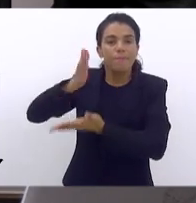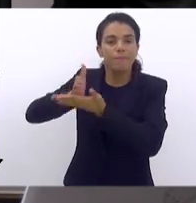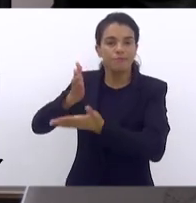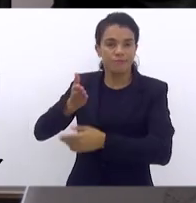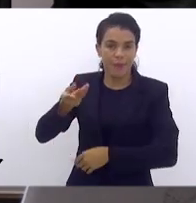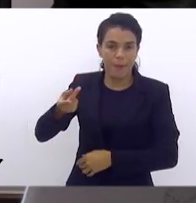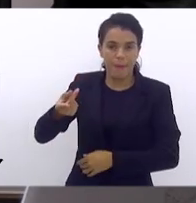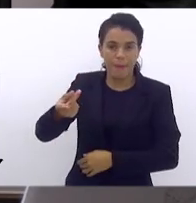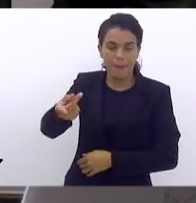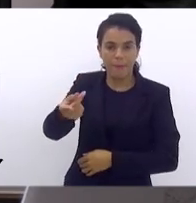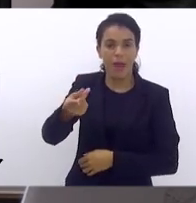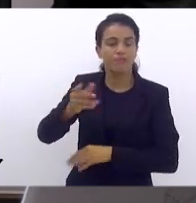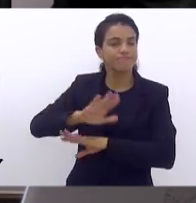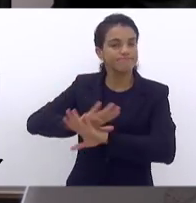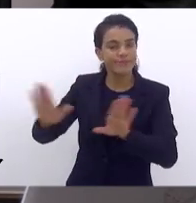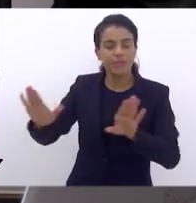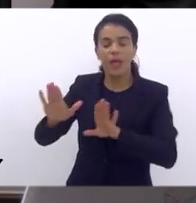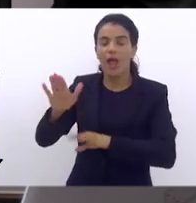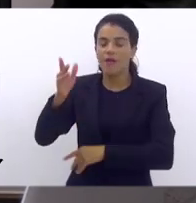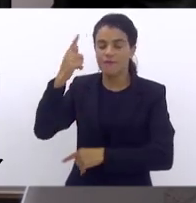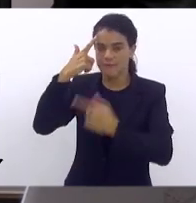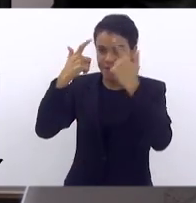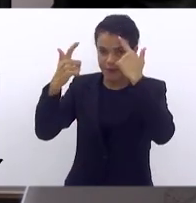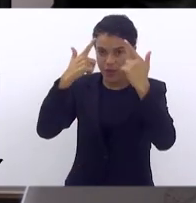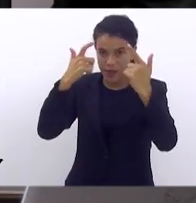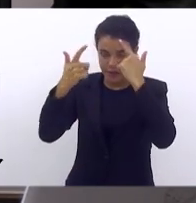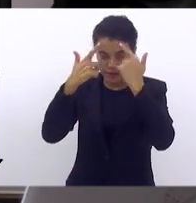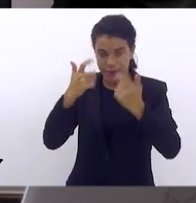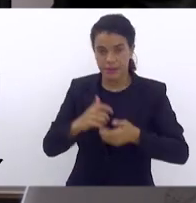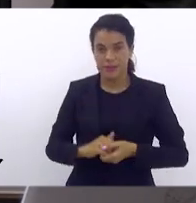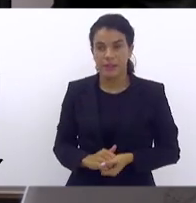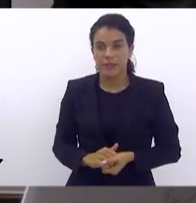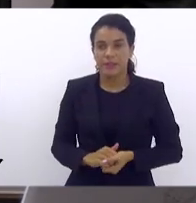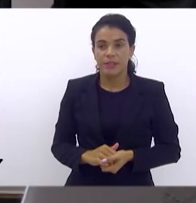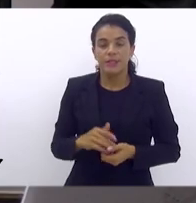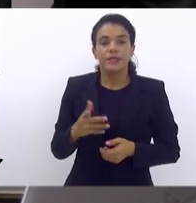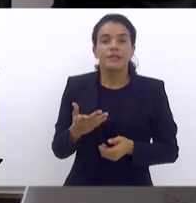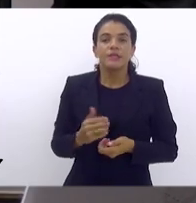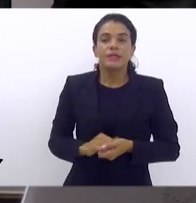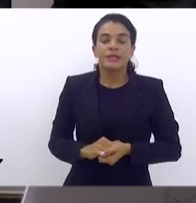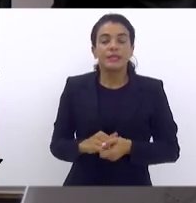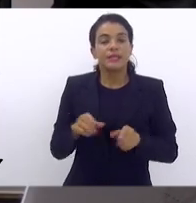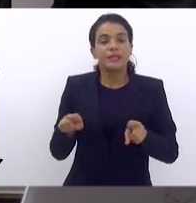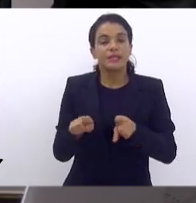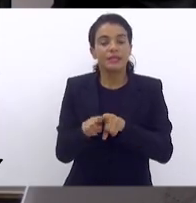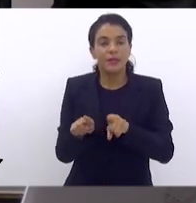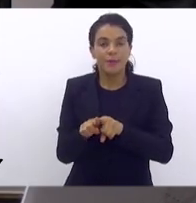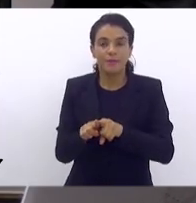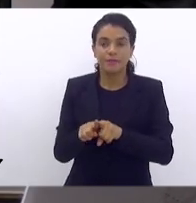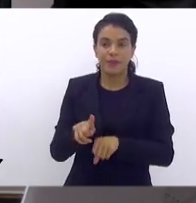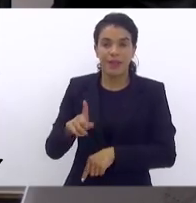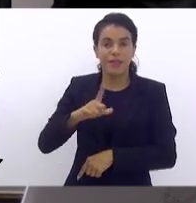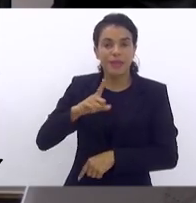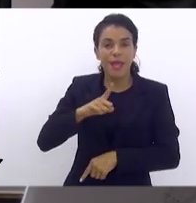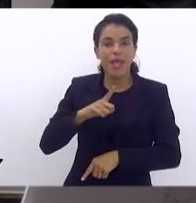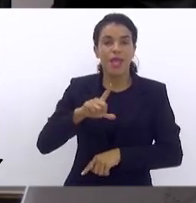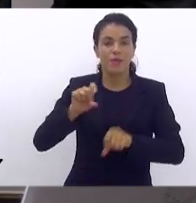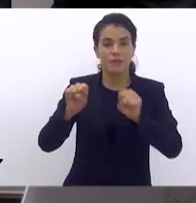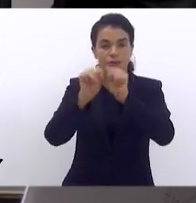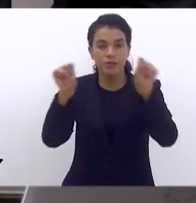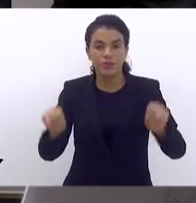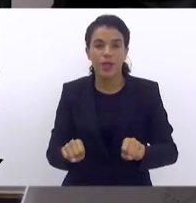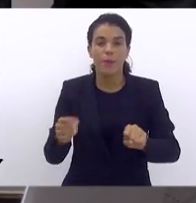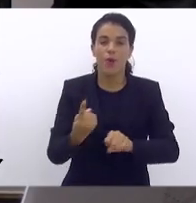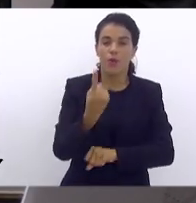Então eu acho que esse fato essa esses essa essa ponto da existência de um sistema único